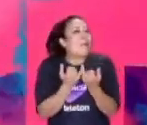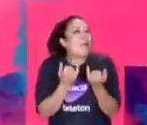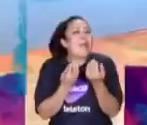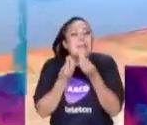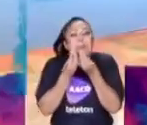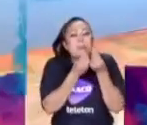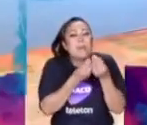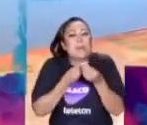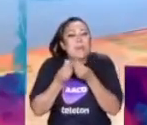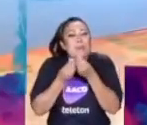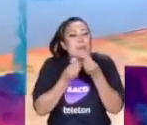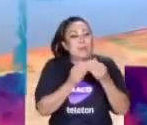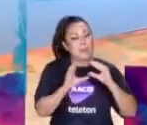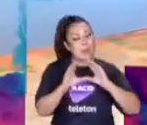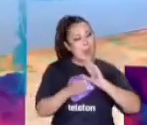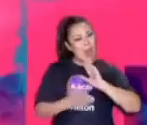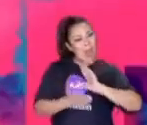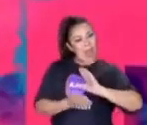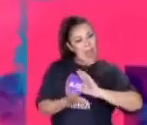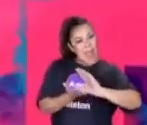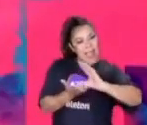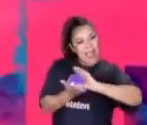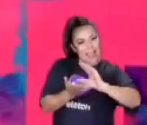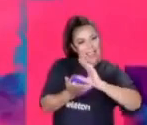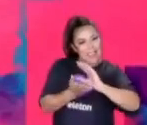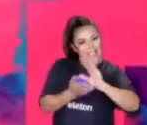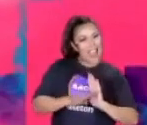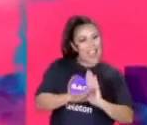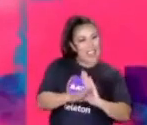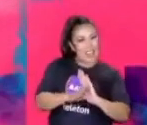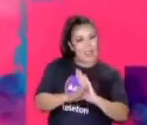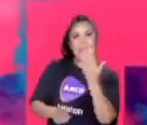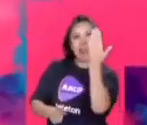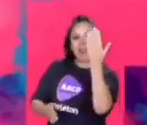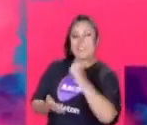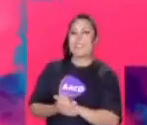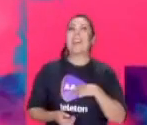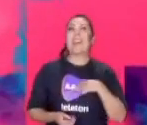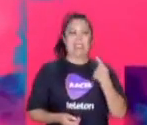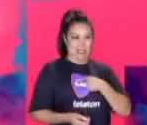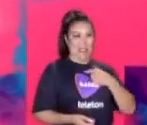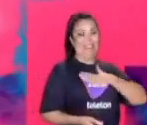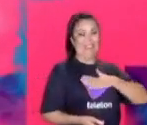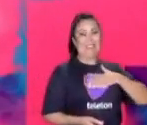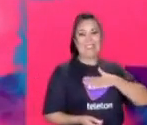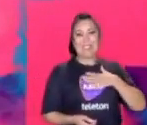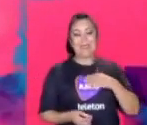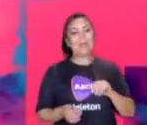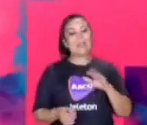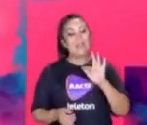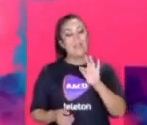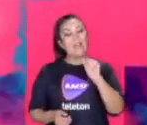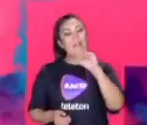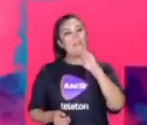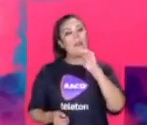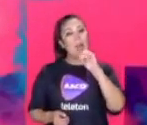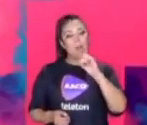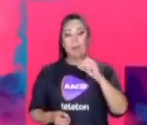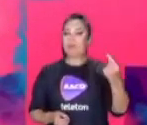de doação chegando no palco do Teleton. Isso a gente pode gosta. Pode entrar, Fábio